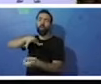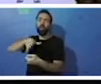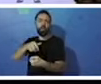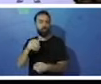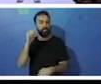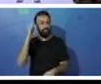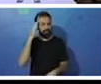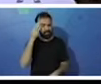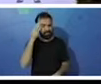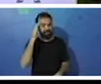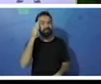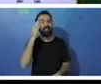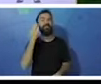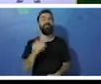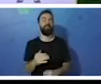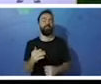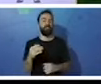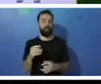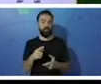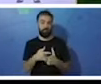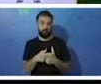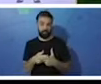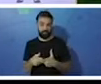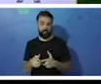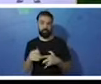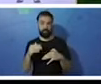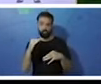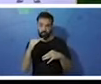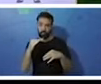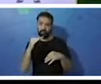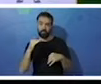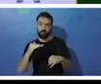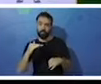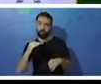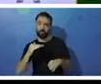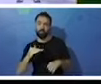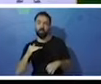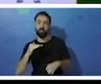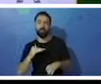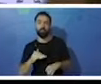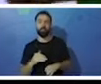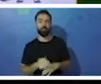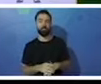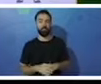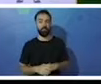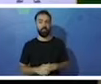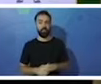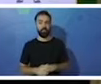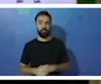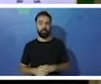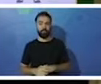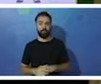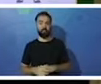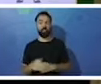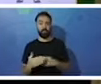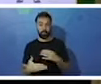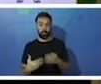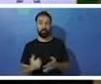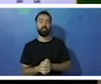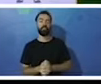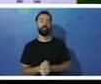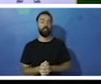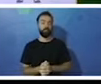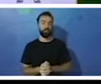divisão. Tudo bem? Então, nós iniciaremos lá na página 60 com uma leitura. Depois,